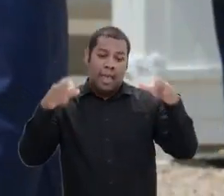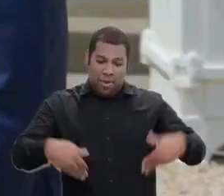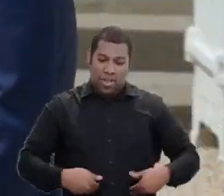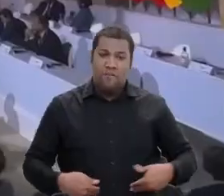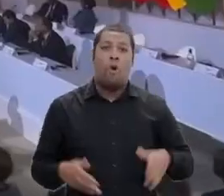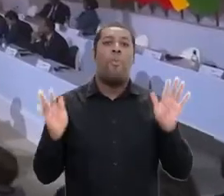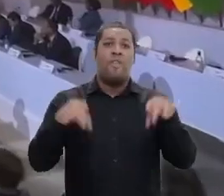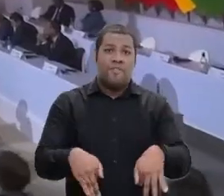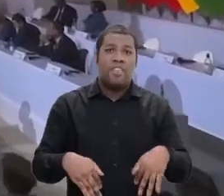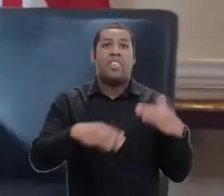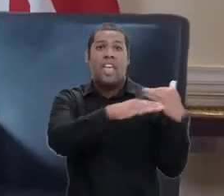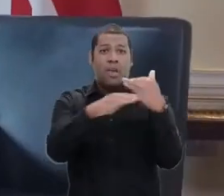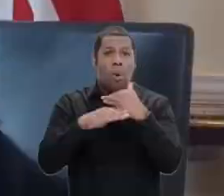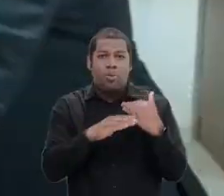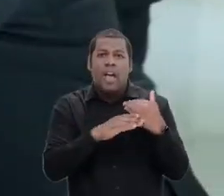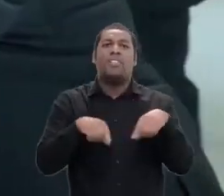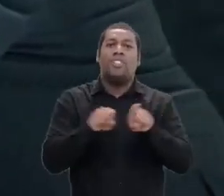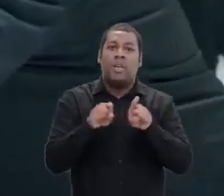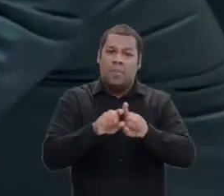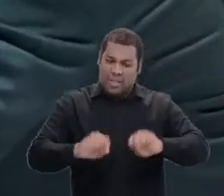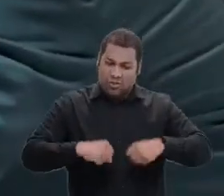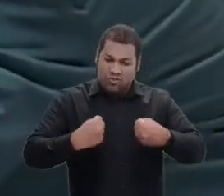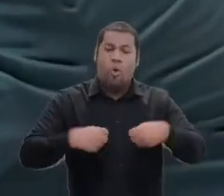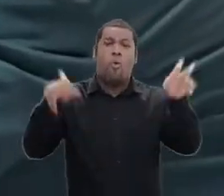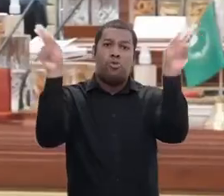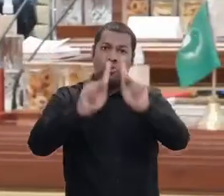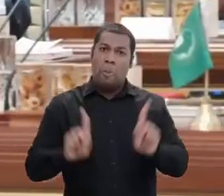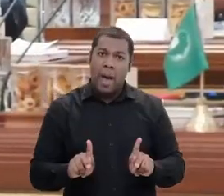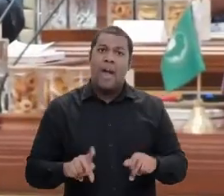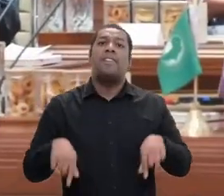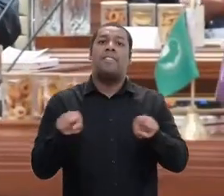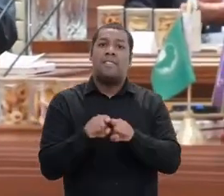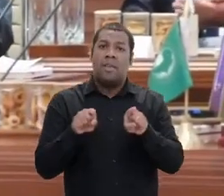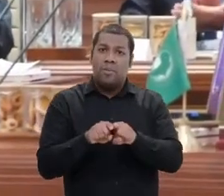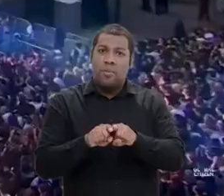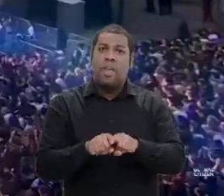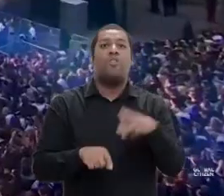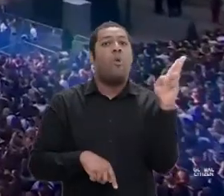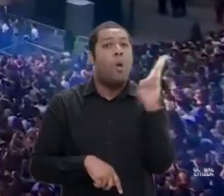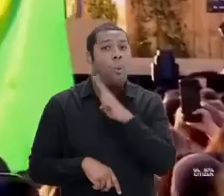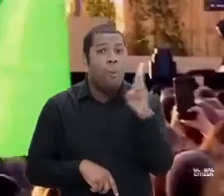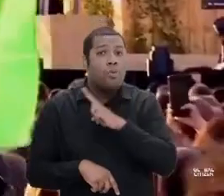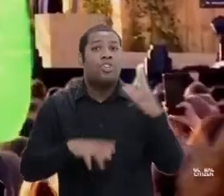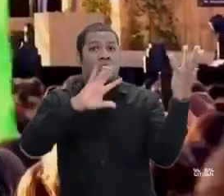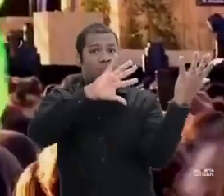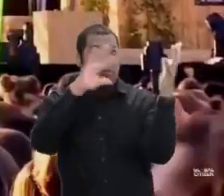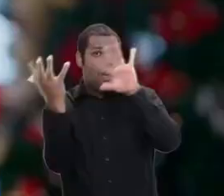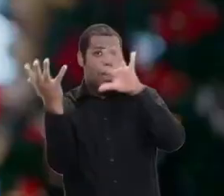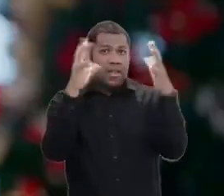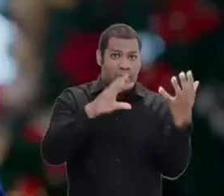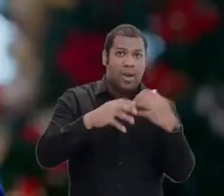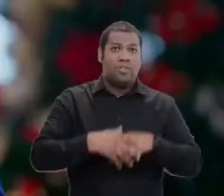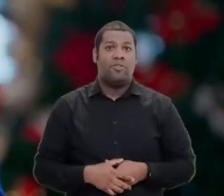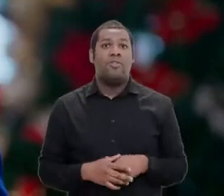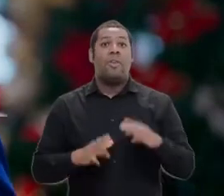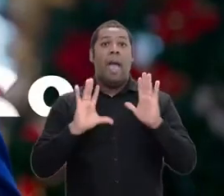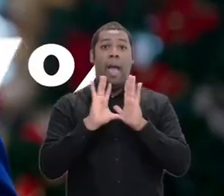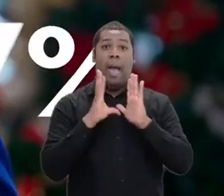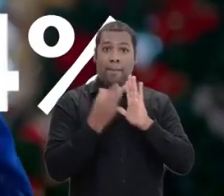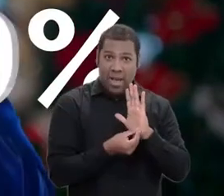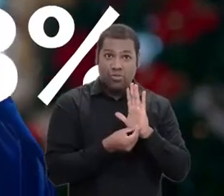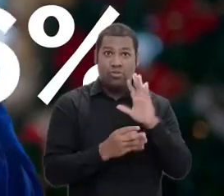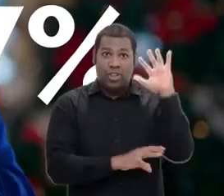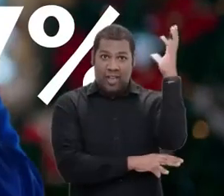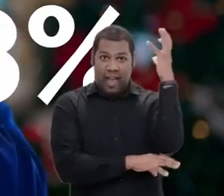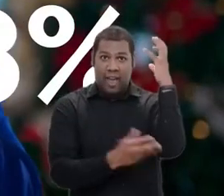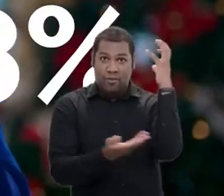como o combate à fome, a desigualdade, a busca pela paz e o enfrentamento da emergência climática. O desmatamento na